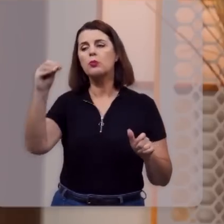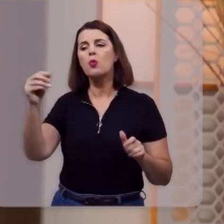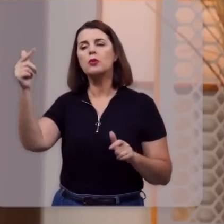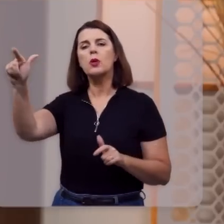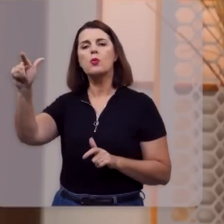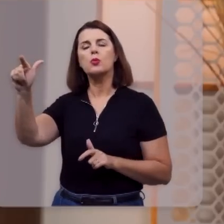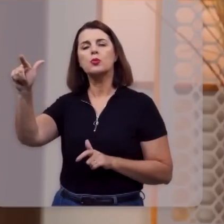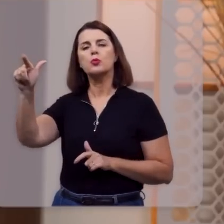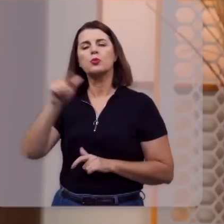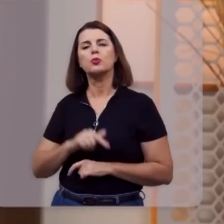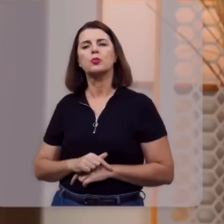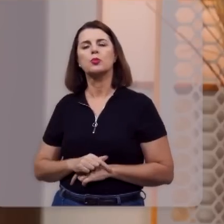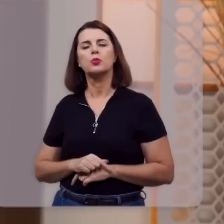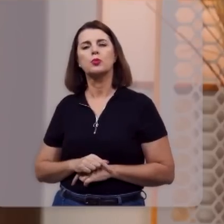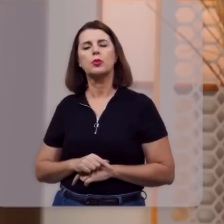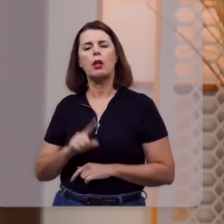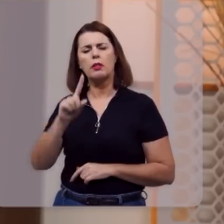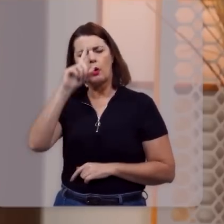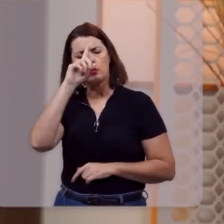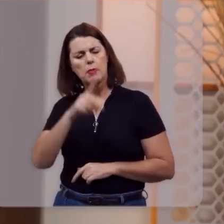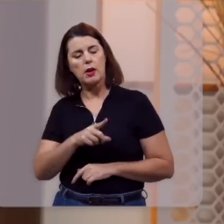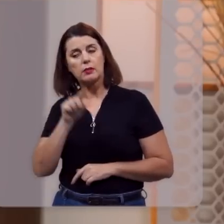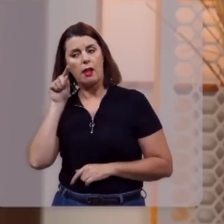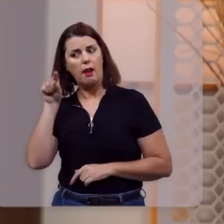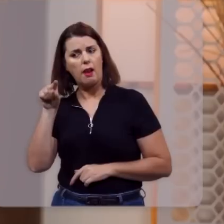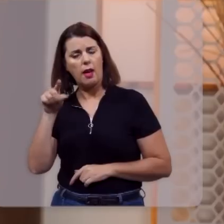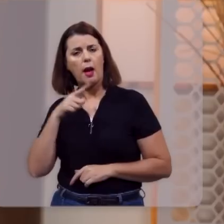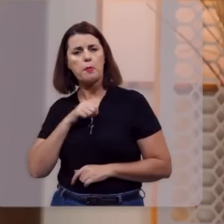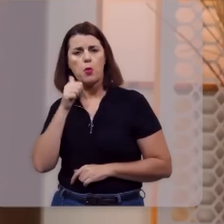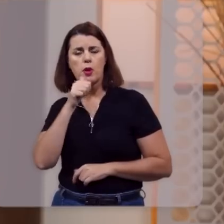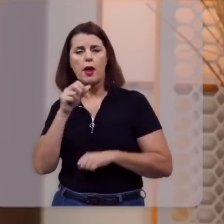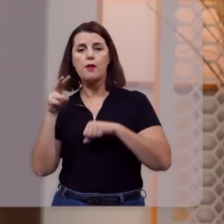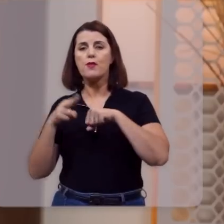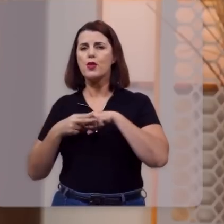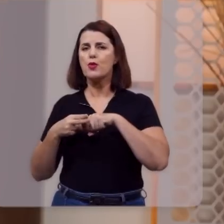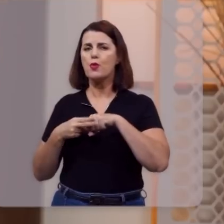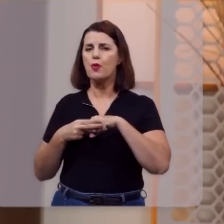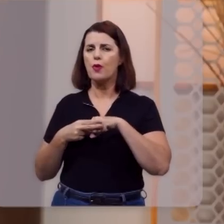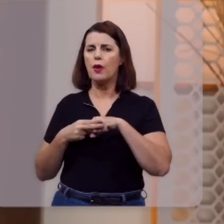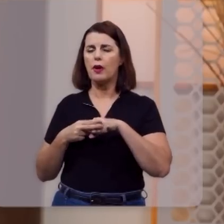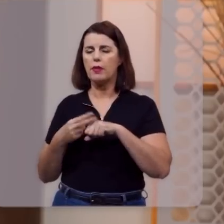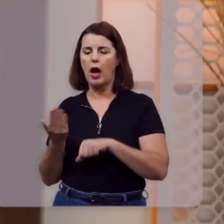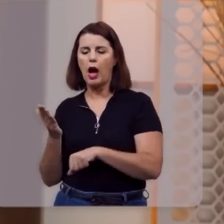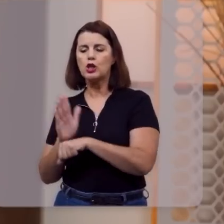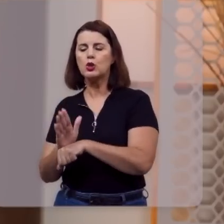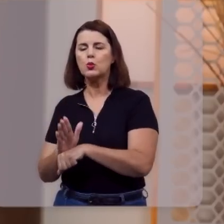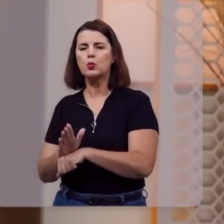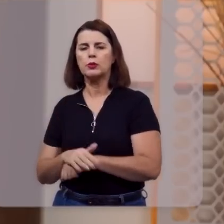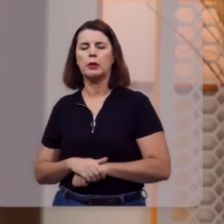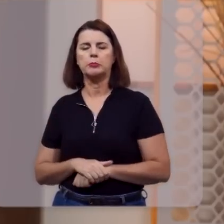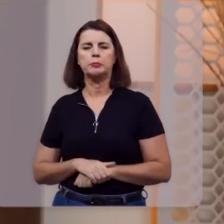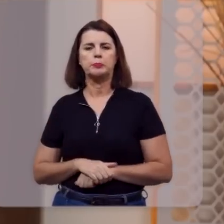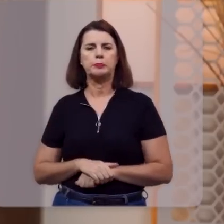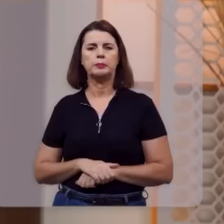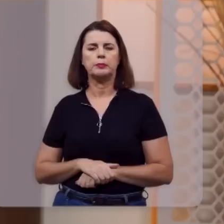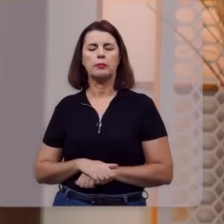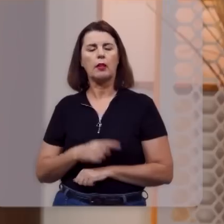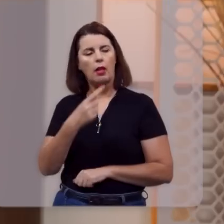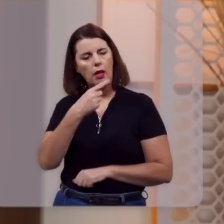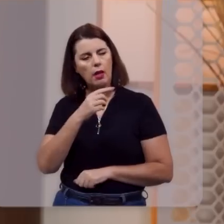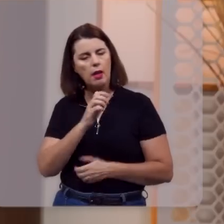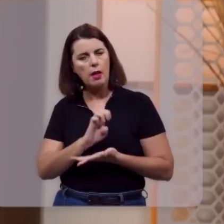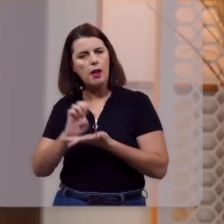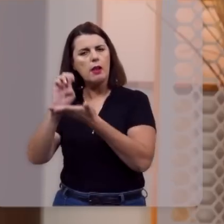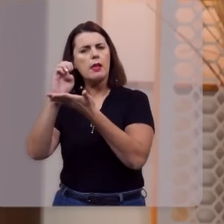Sarepta. E Deus lhe disse que lá uma viúva lhe sustentaria. Então